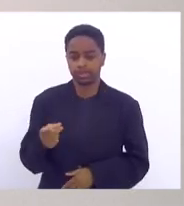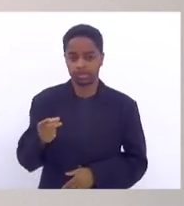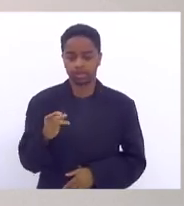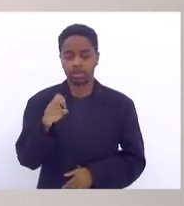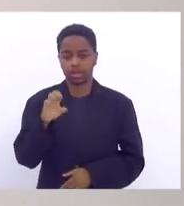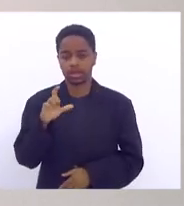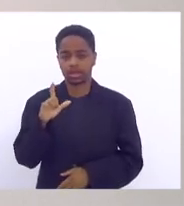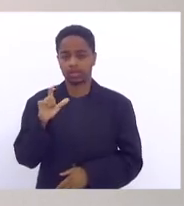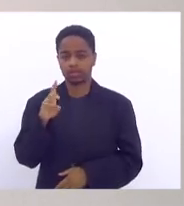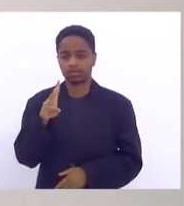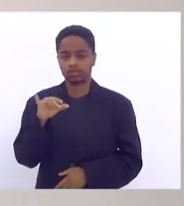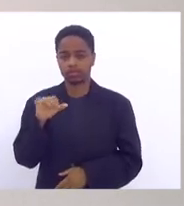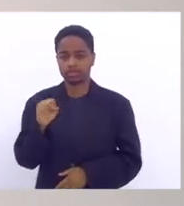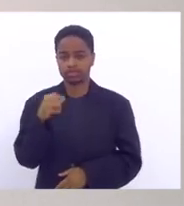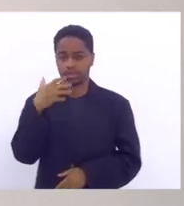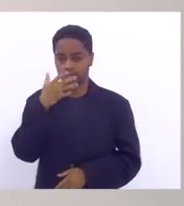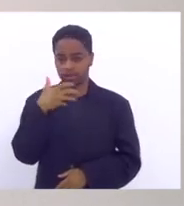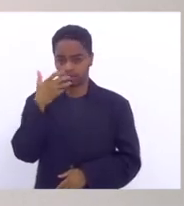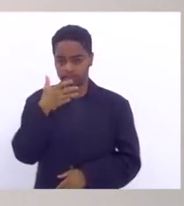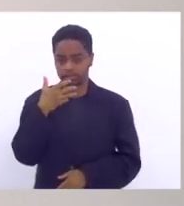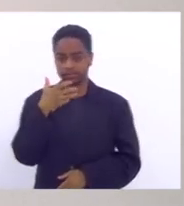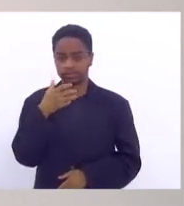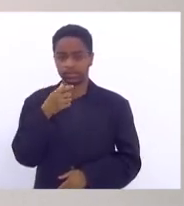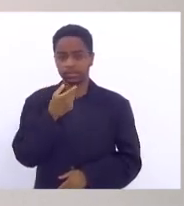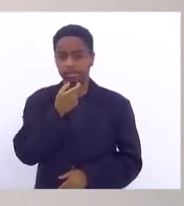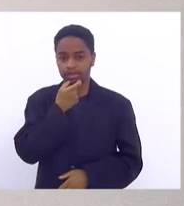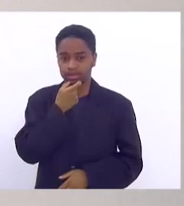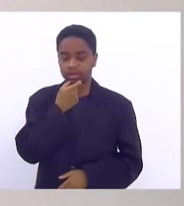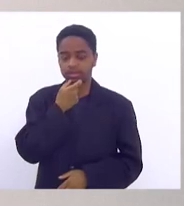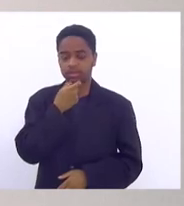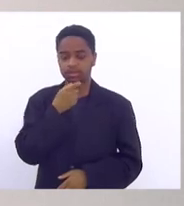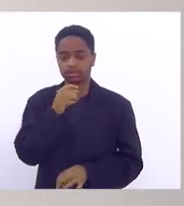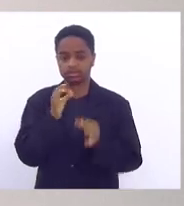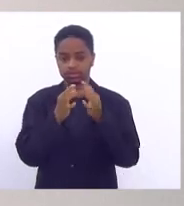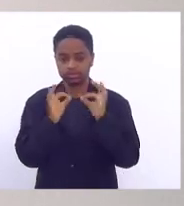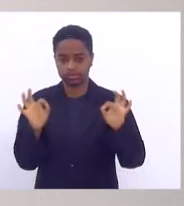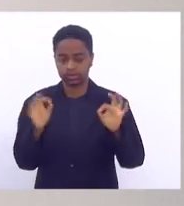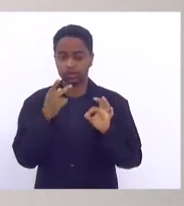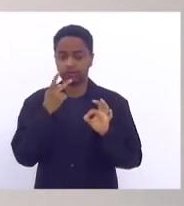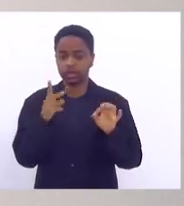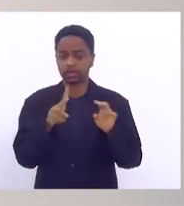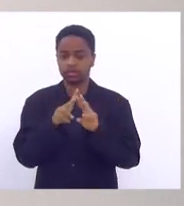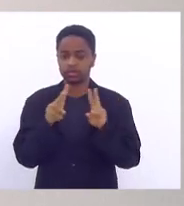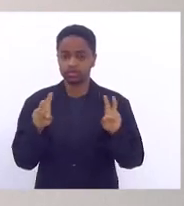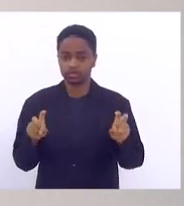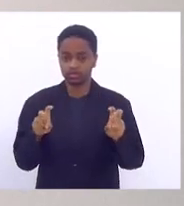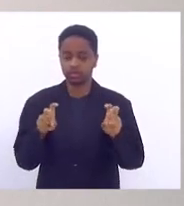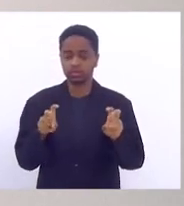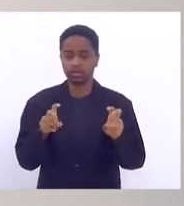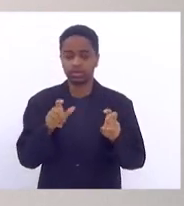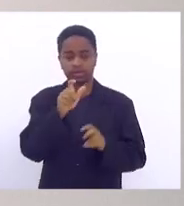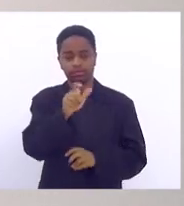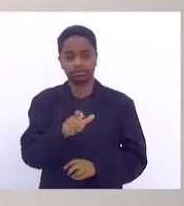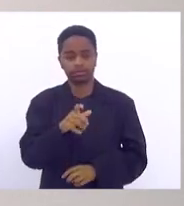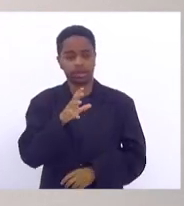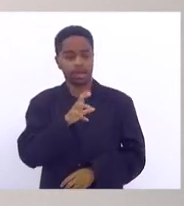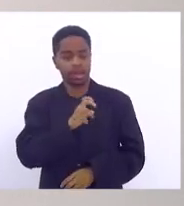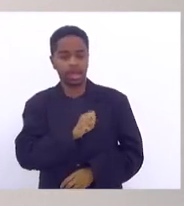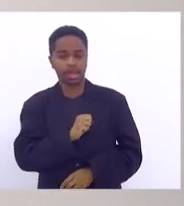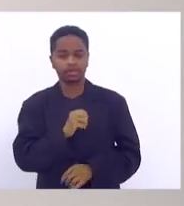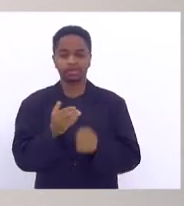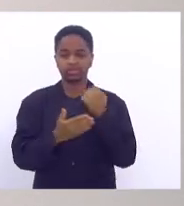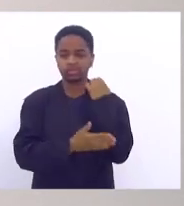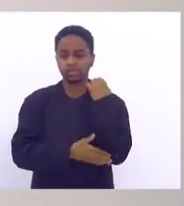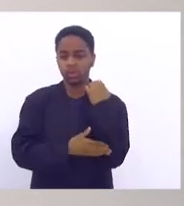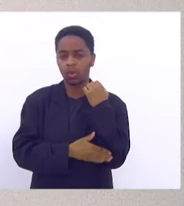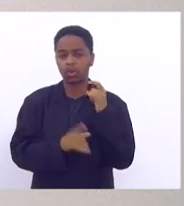Presley é Suspicious Mind né sobre uma amada que é muito ciumenta e tal não